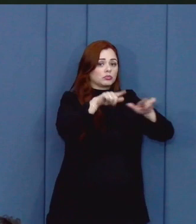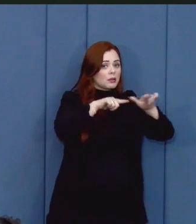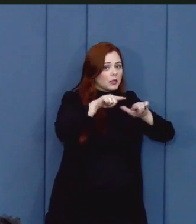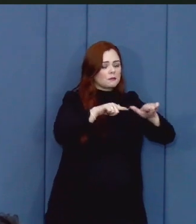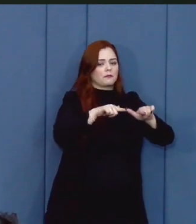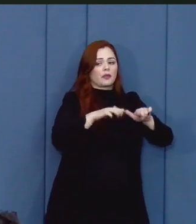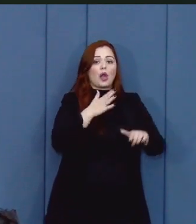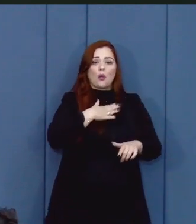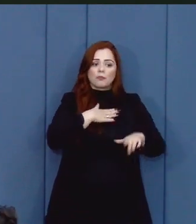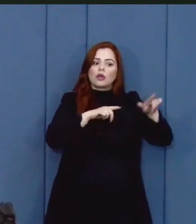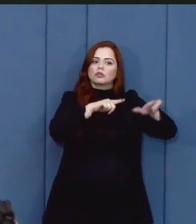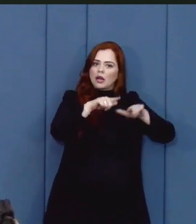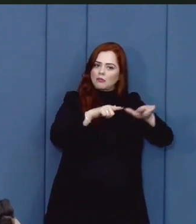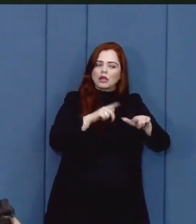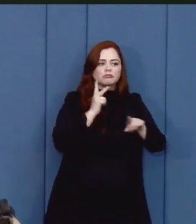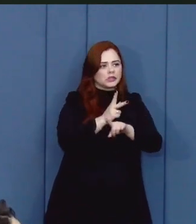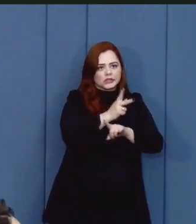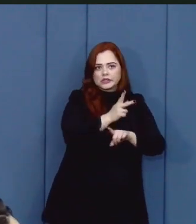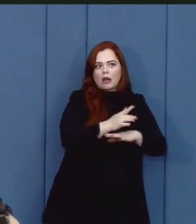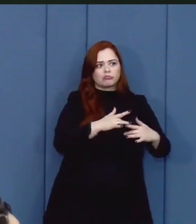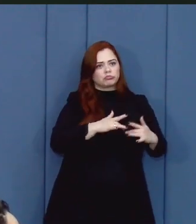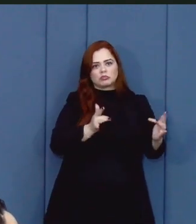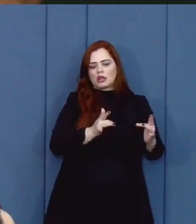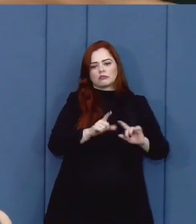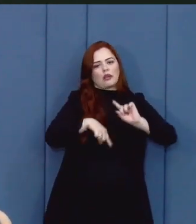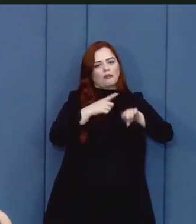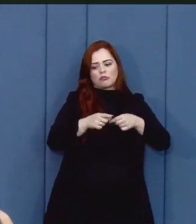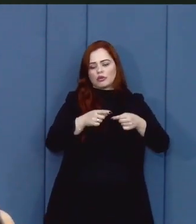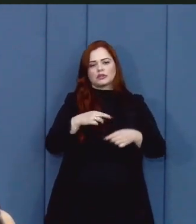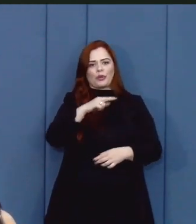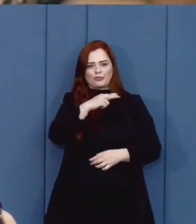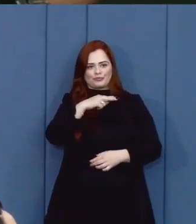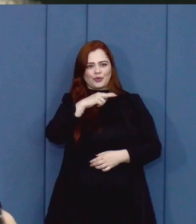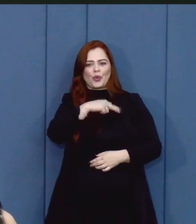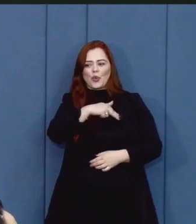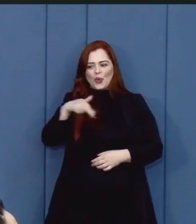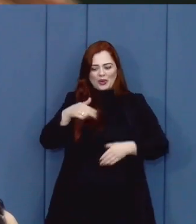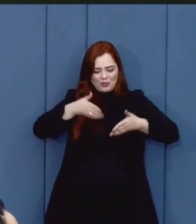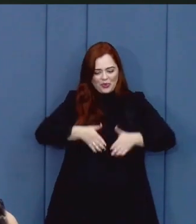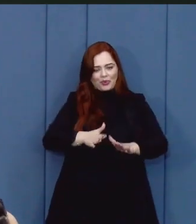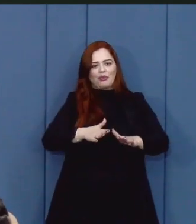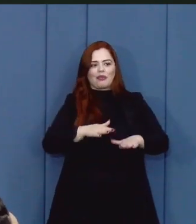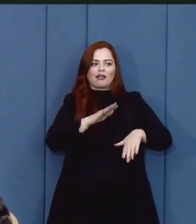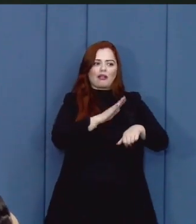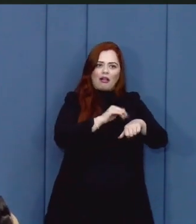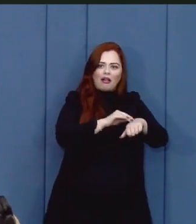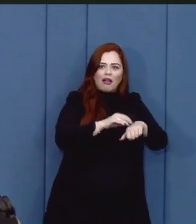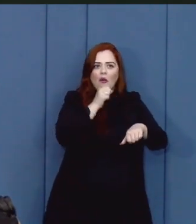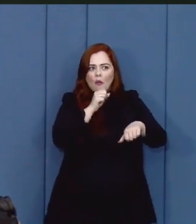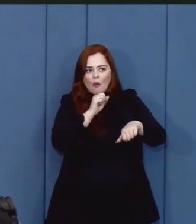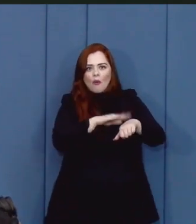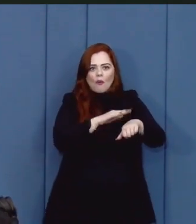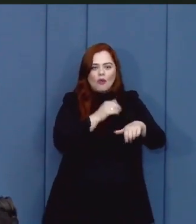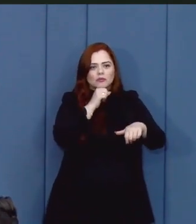meu trabalho voluntário, trabalhando no final de semana, mesmo depois que os netos nasceram, engatinhando no pé da mesa,